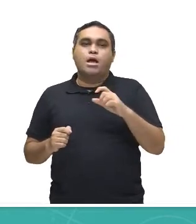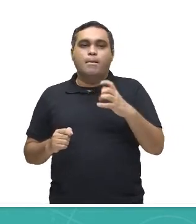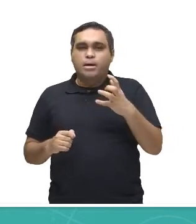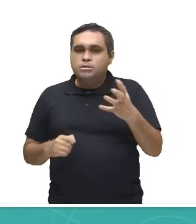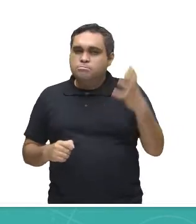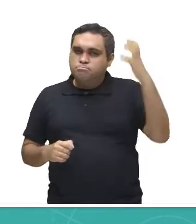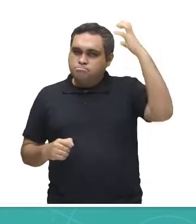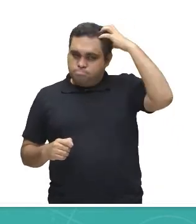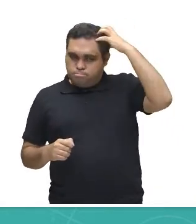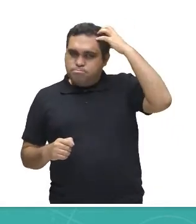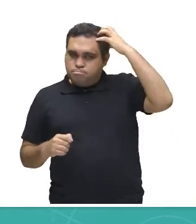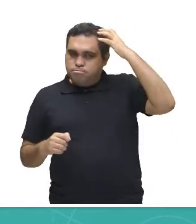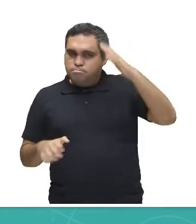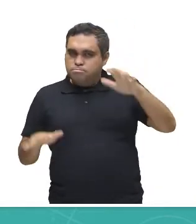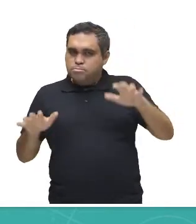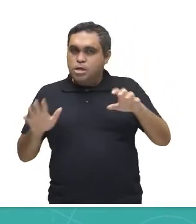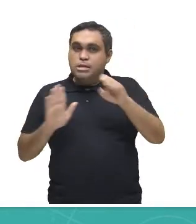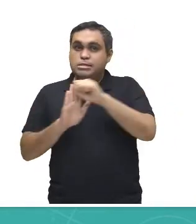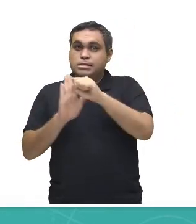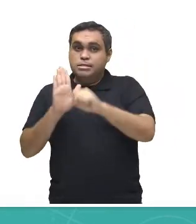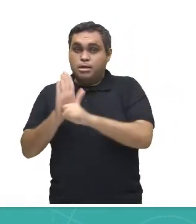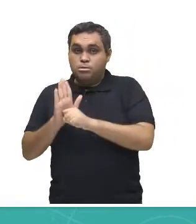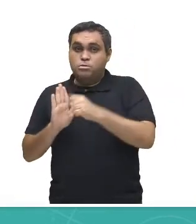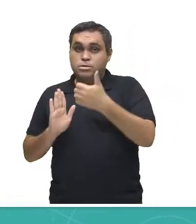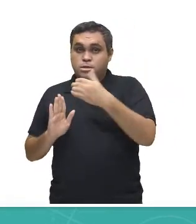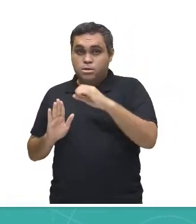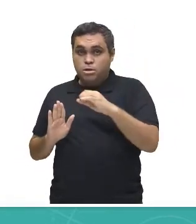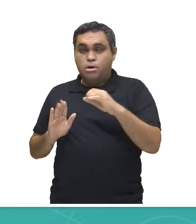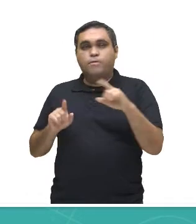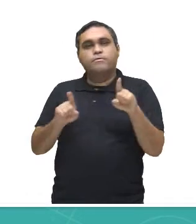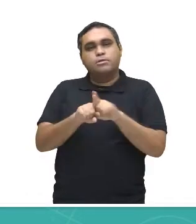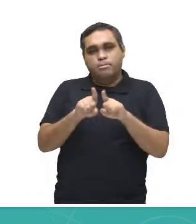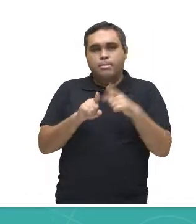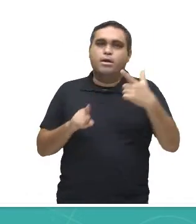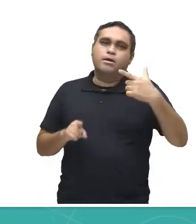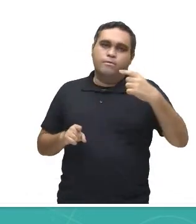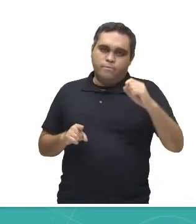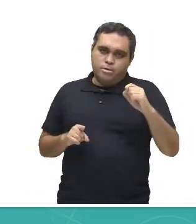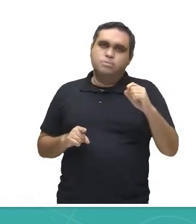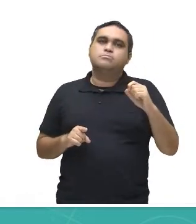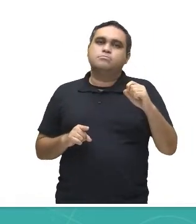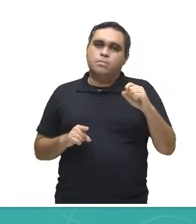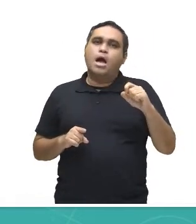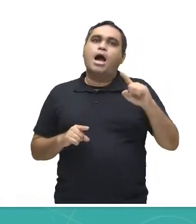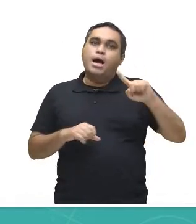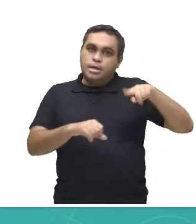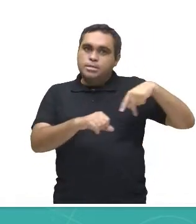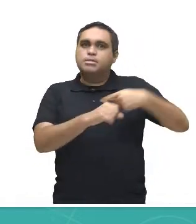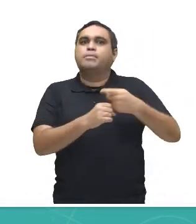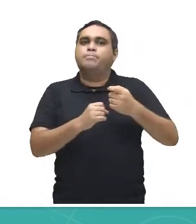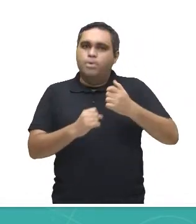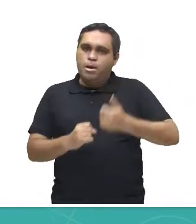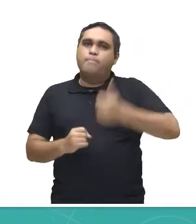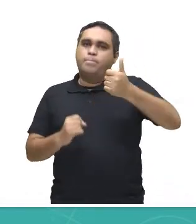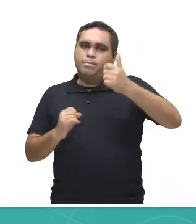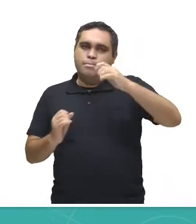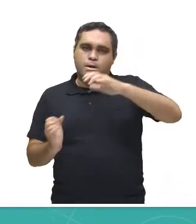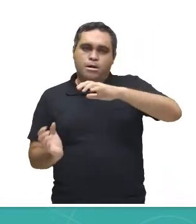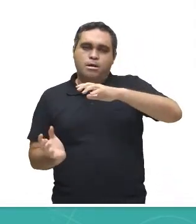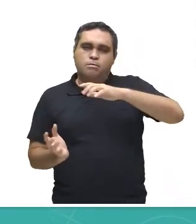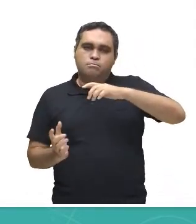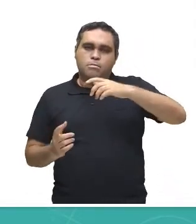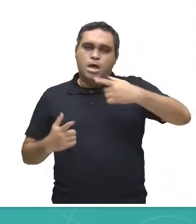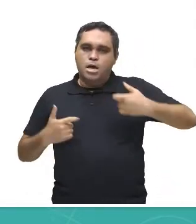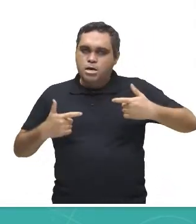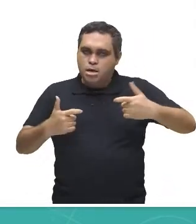séculos 19 e 20, né? E vai acabar desembocando na Primeira Guerra Mundial e está aí